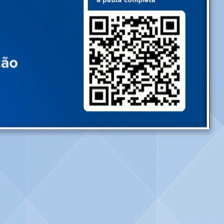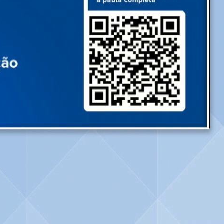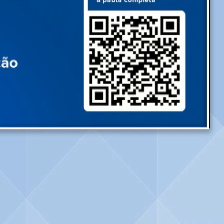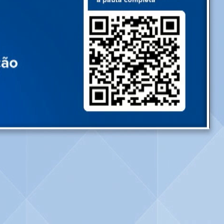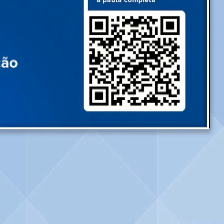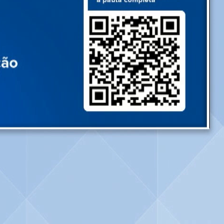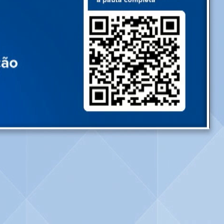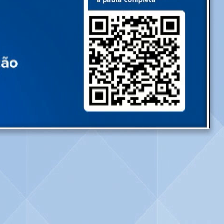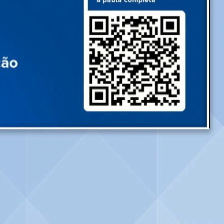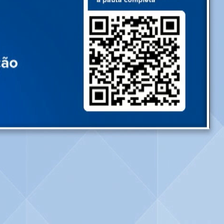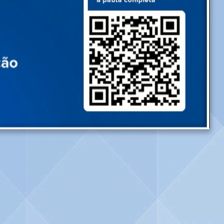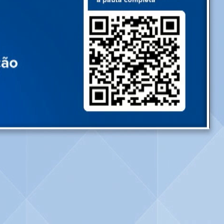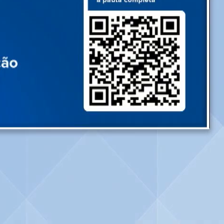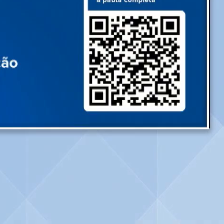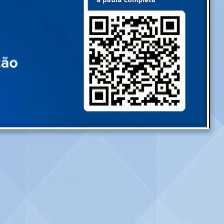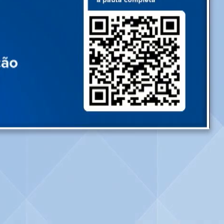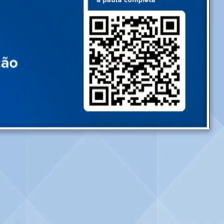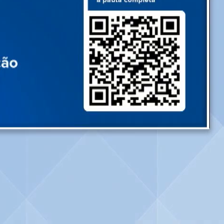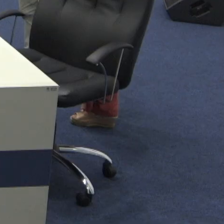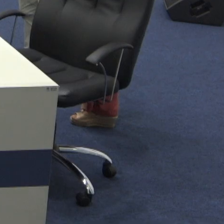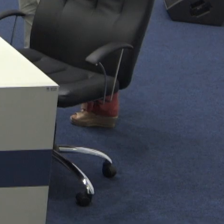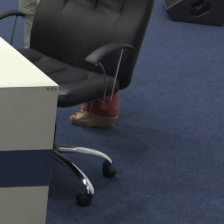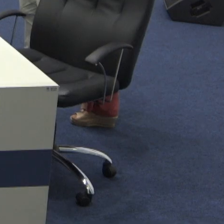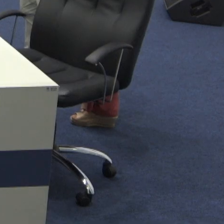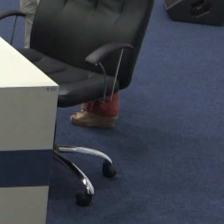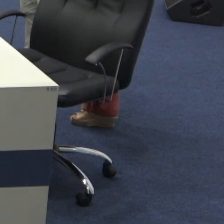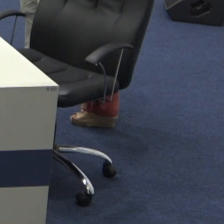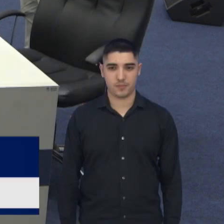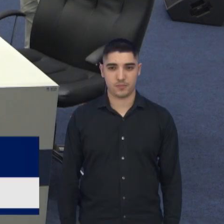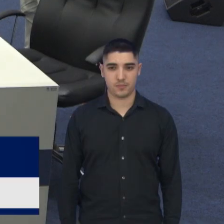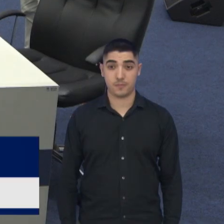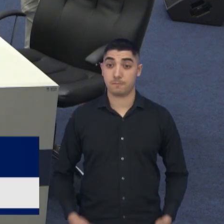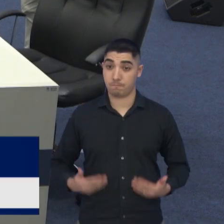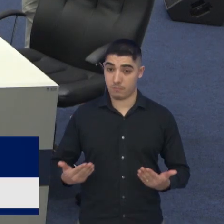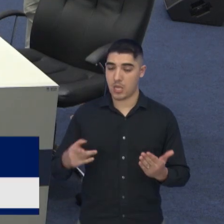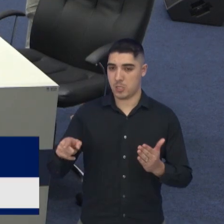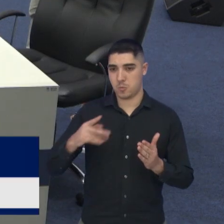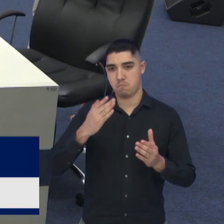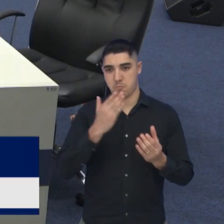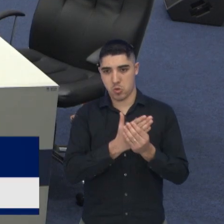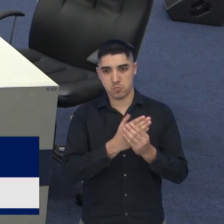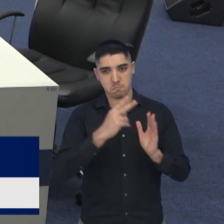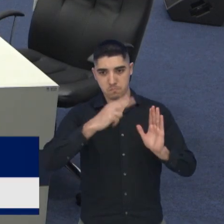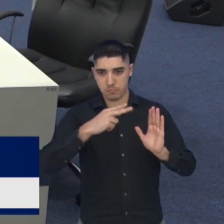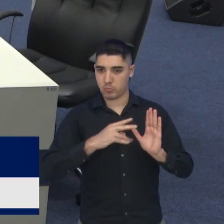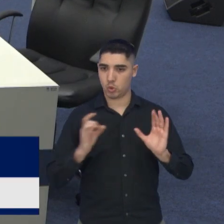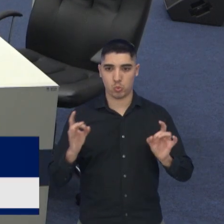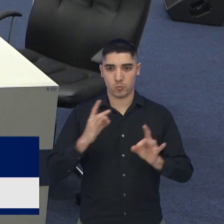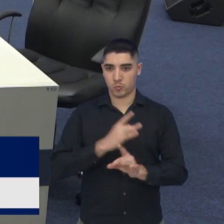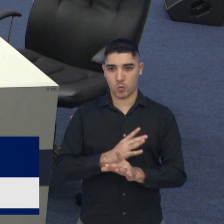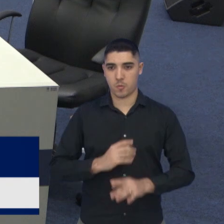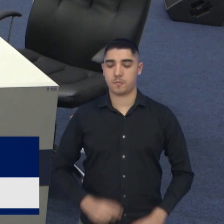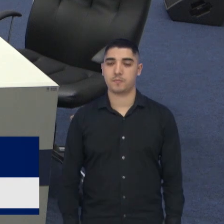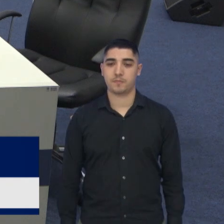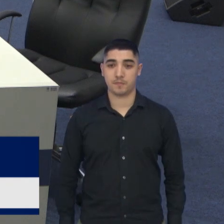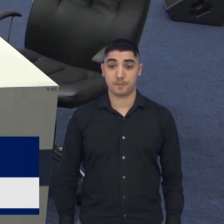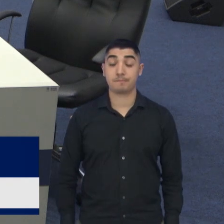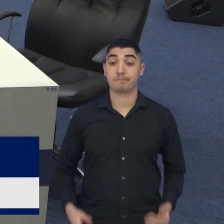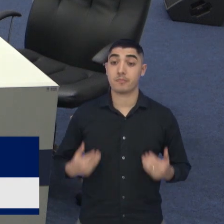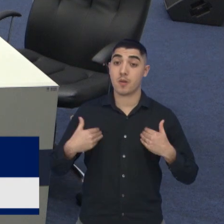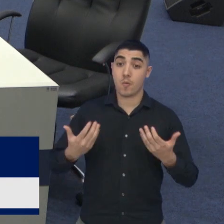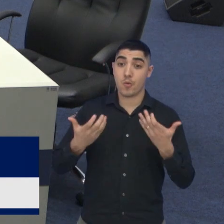e Educação. São esses os novos processos, senhor presidente. Quero